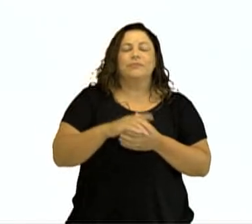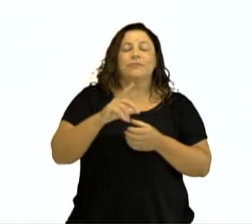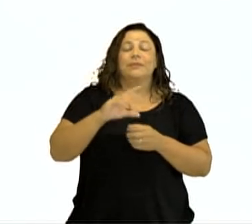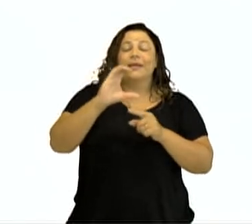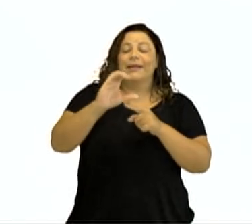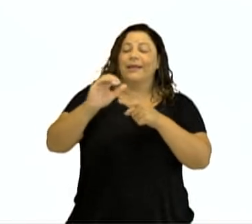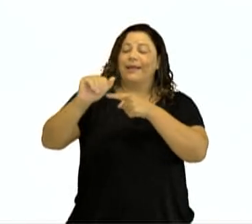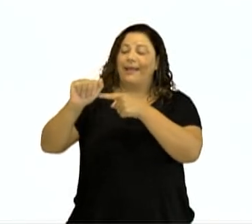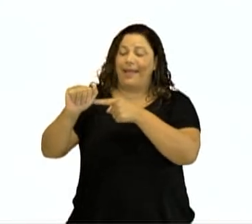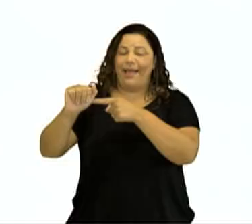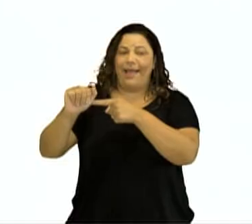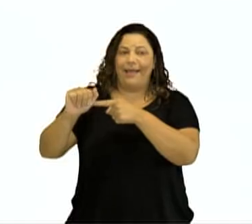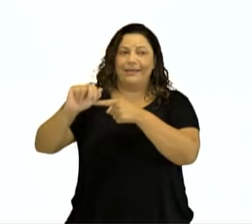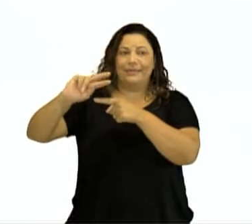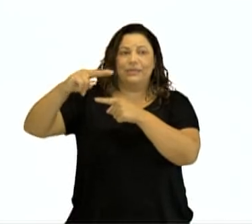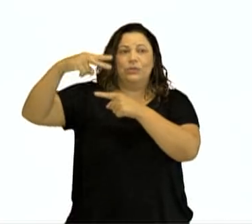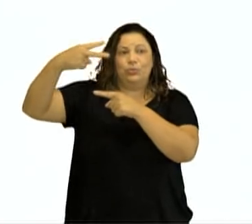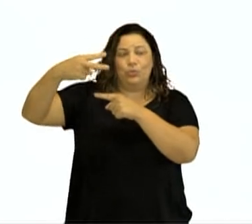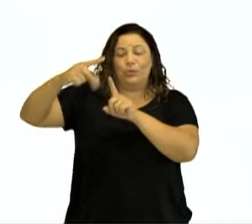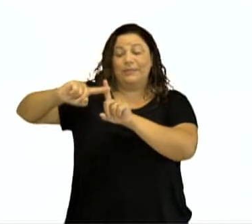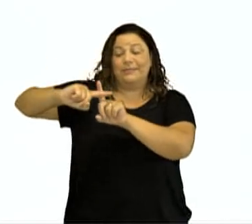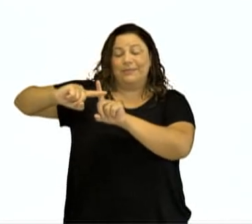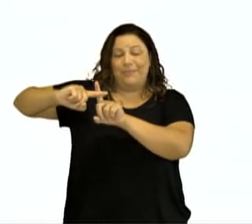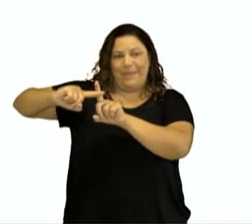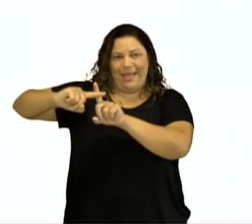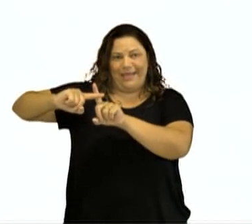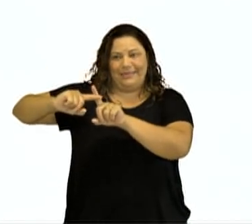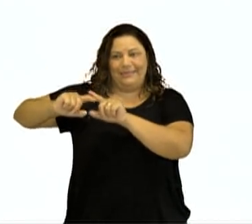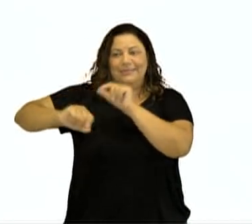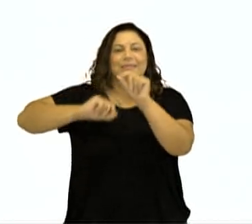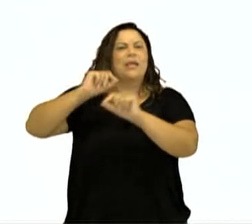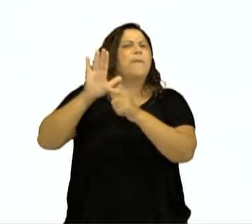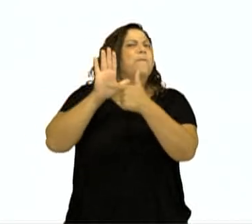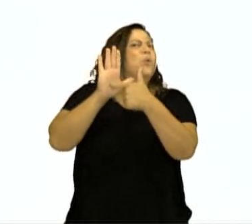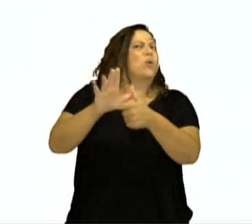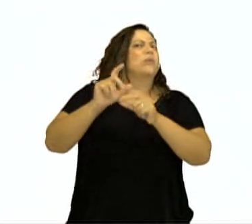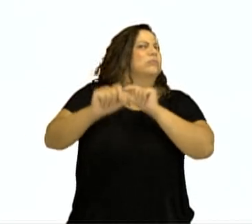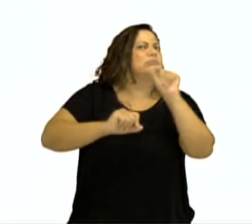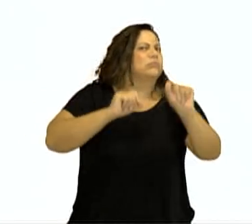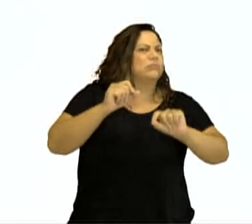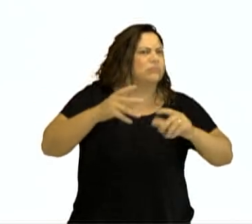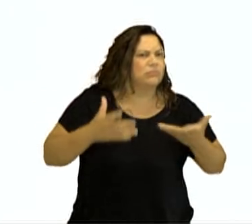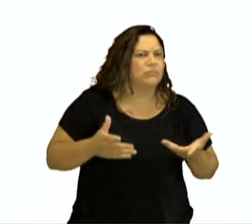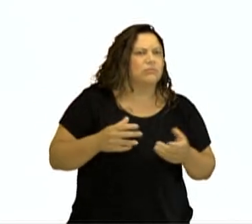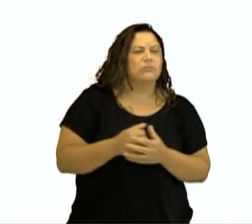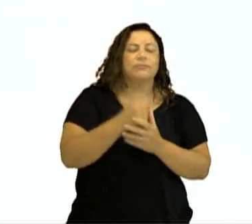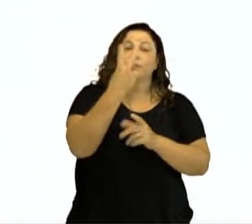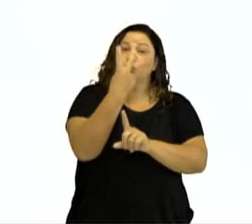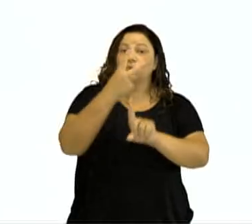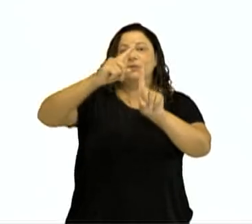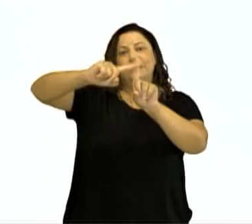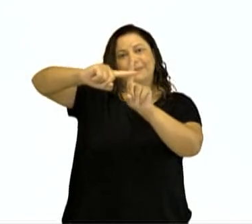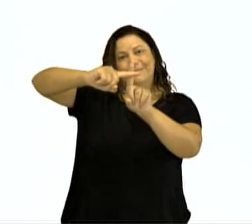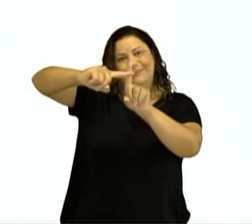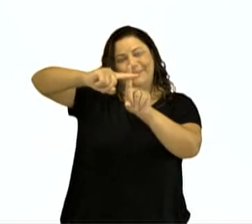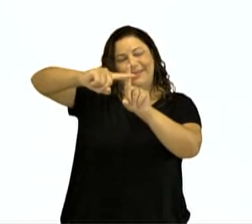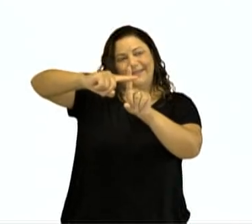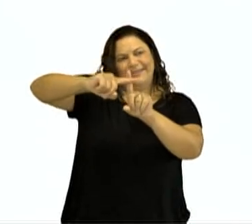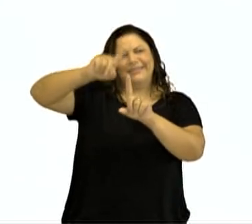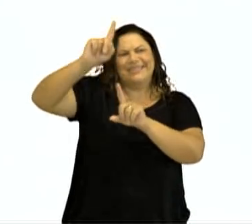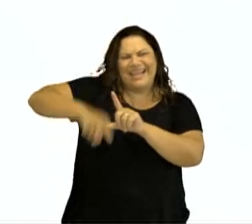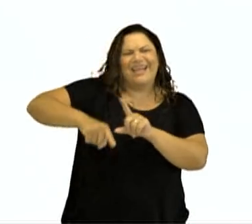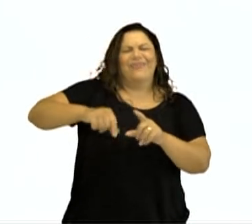cálcio, Ca2+, indica que, olha lá, 2+, indica que é um